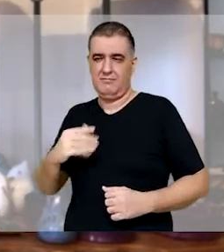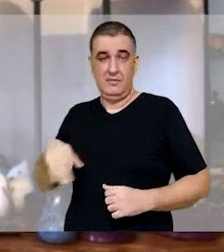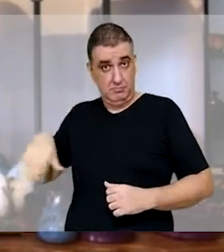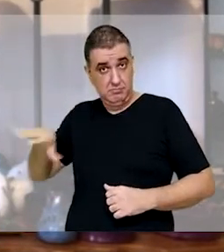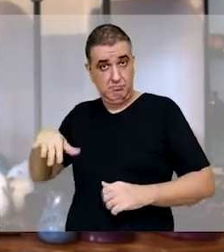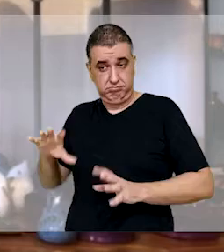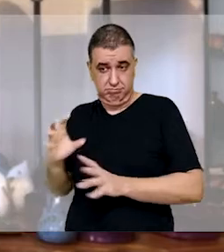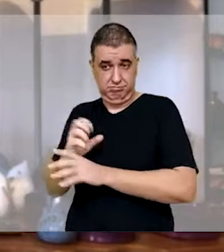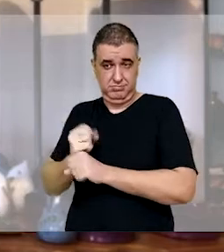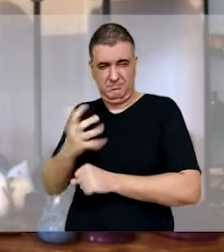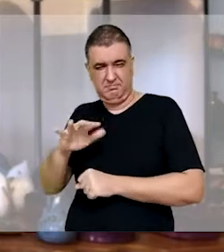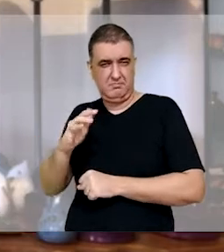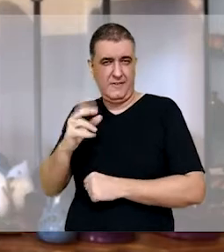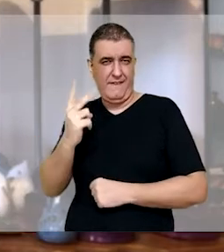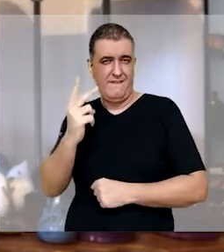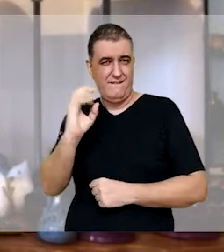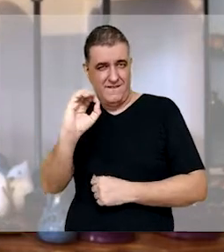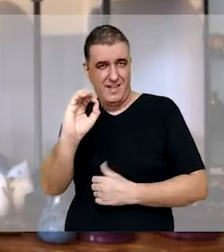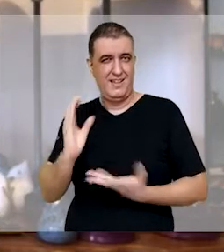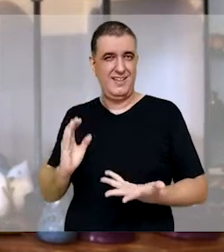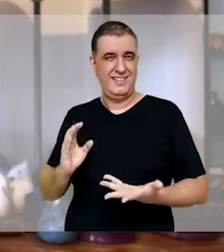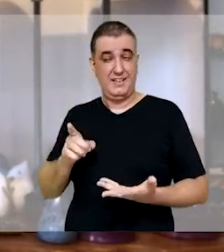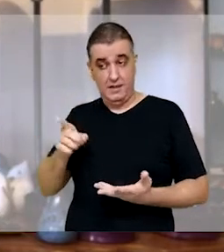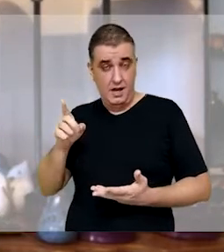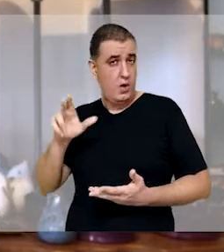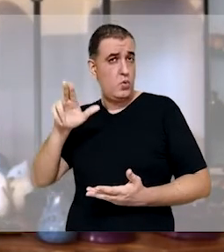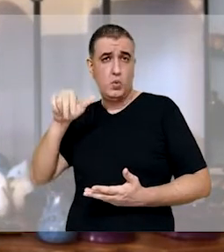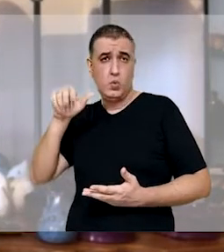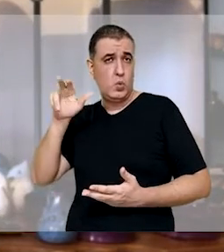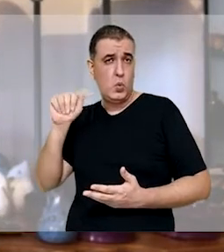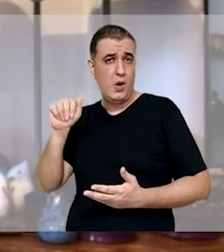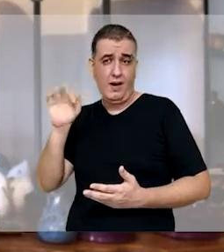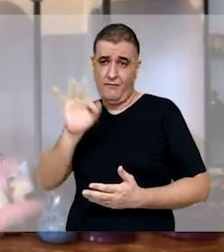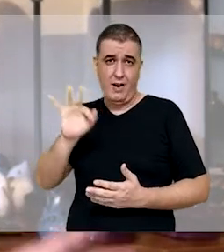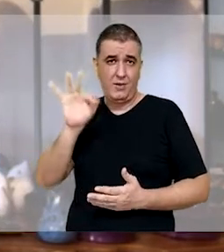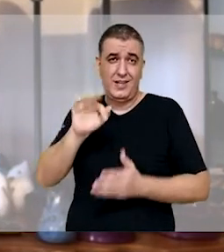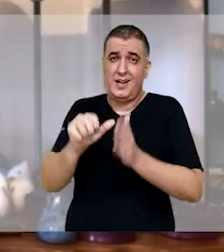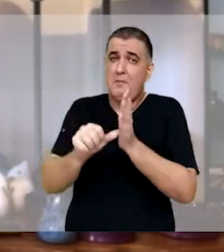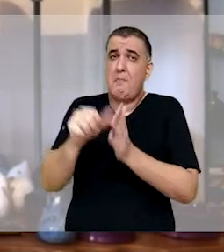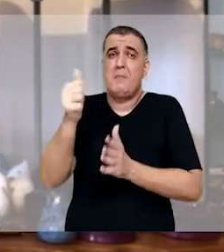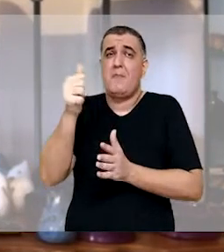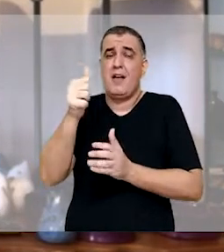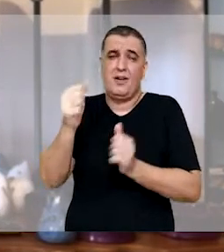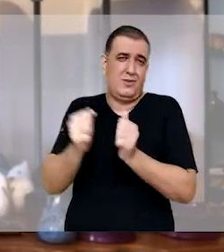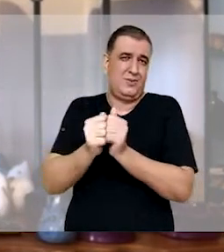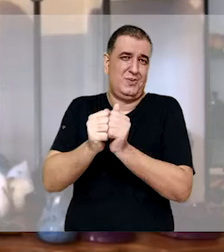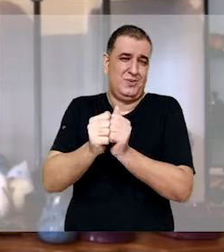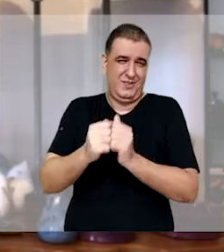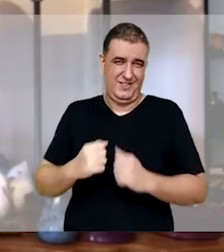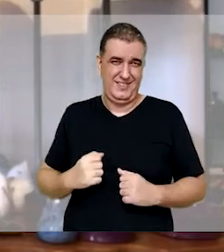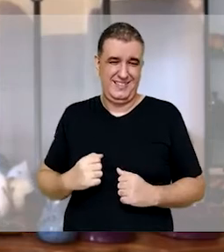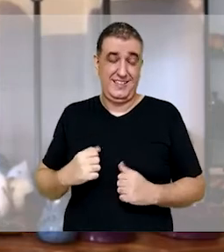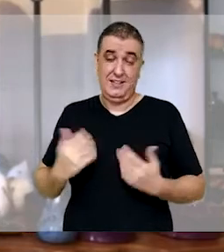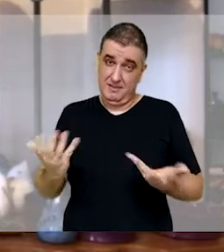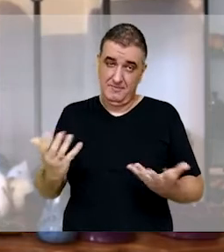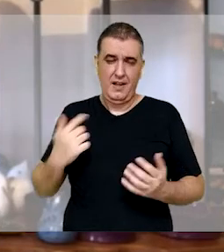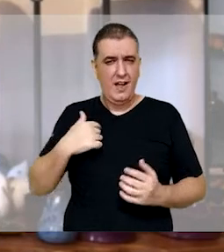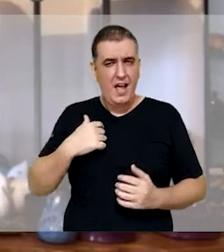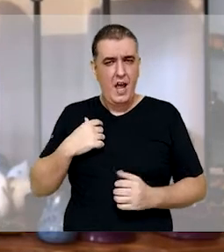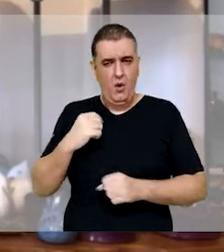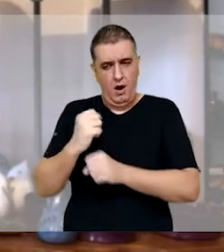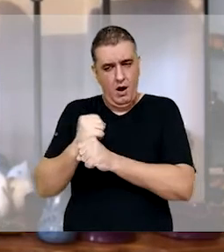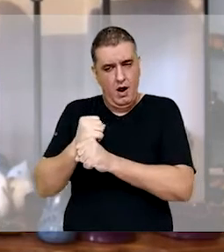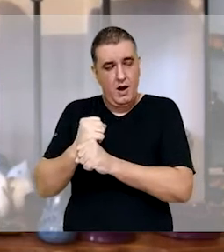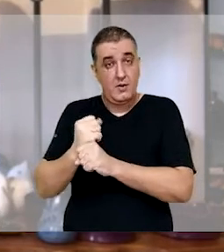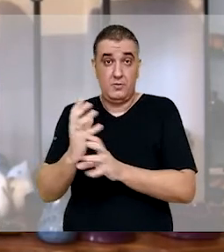20 alunos, que nunca tínhamos entrado, era o primeiro ano da universidade. E,